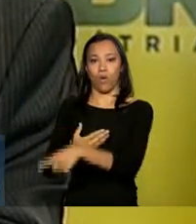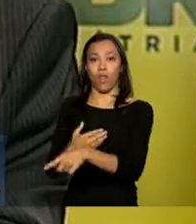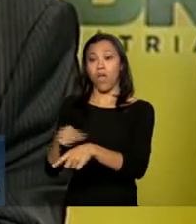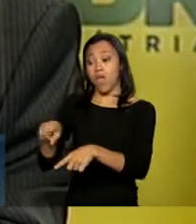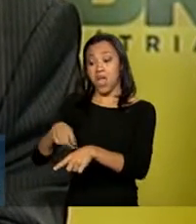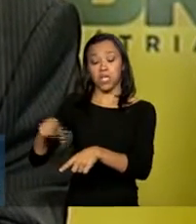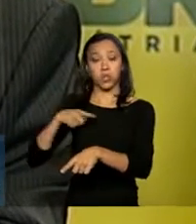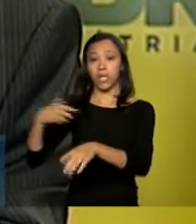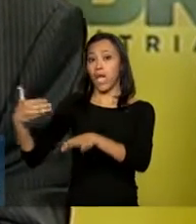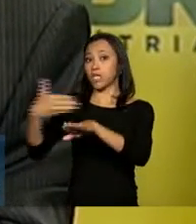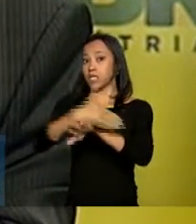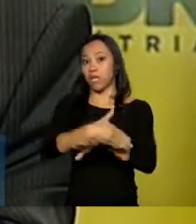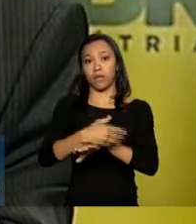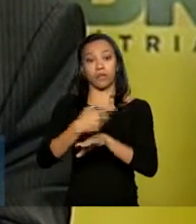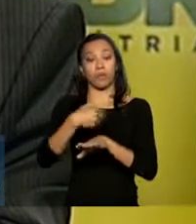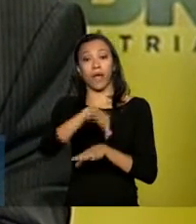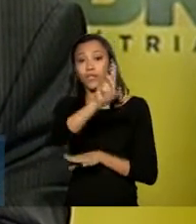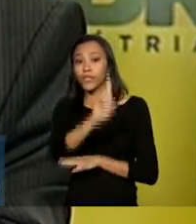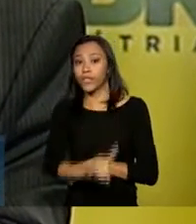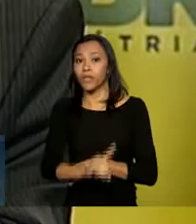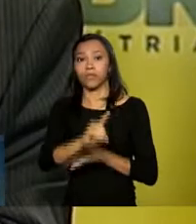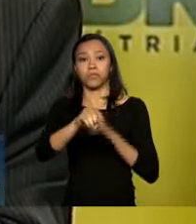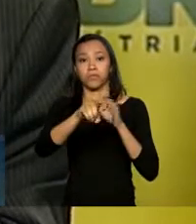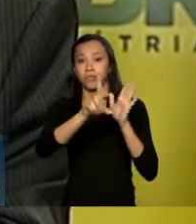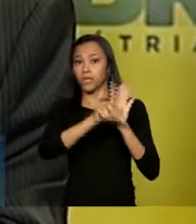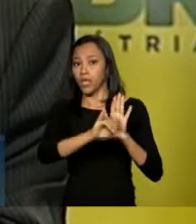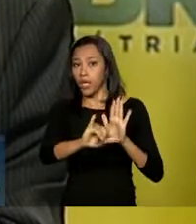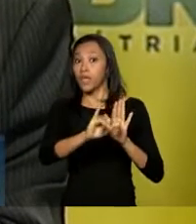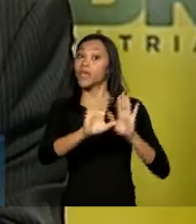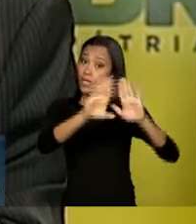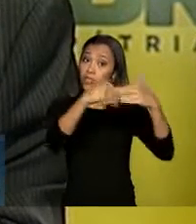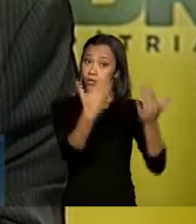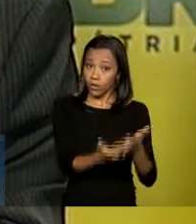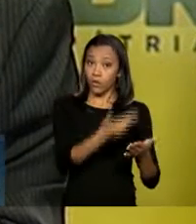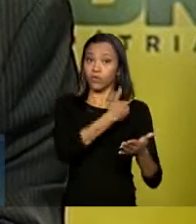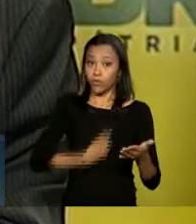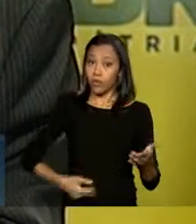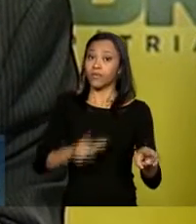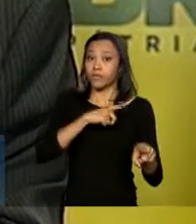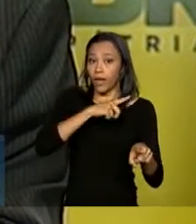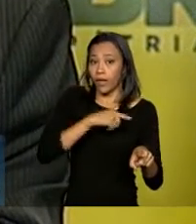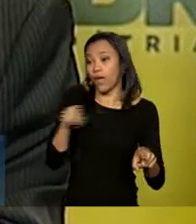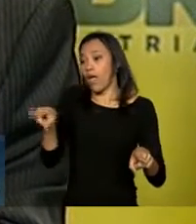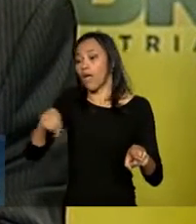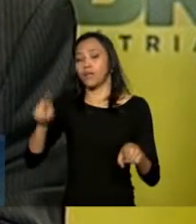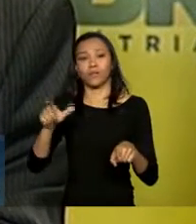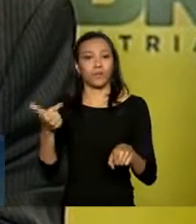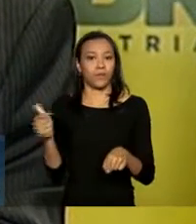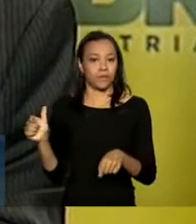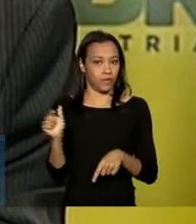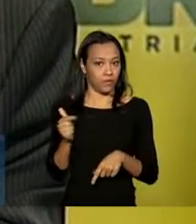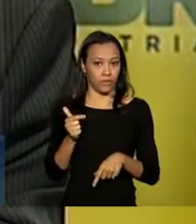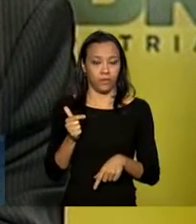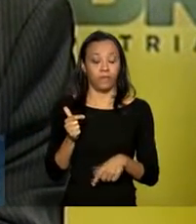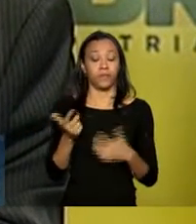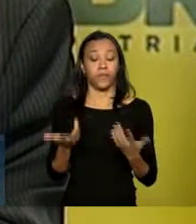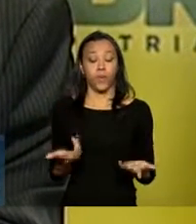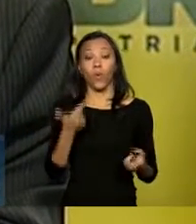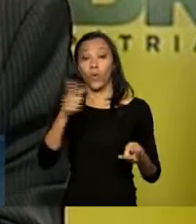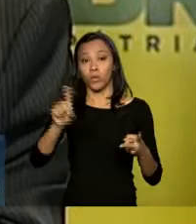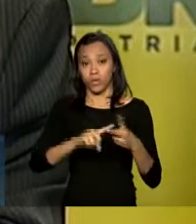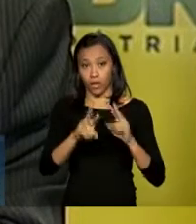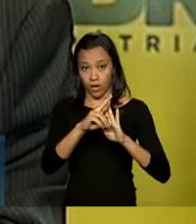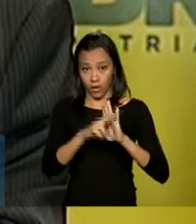a certos direitos que as escolas públicas podem ter em alguns programas. No caso do tamanho da